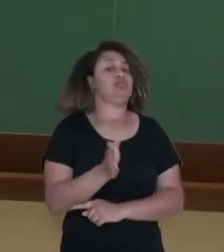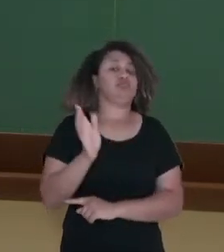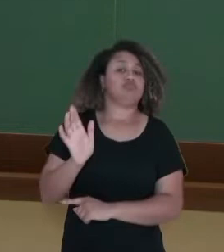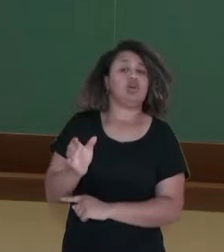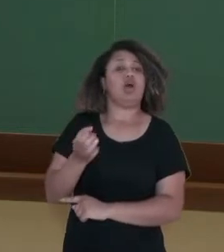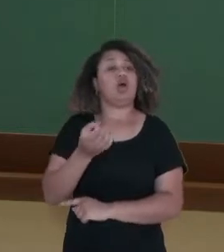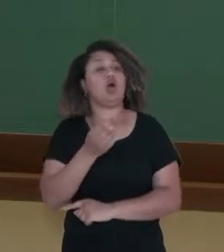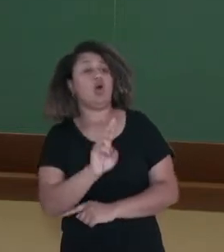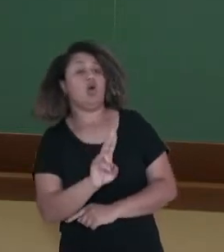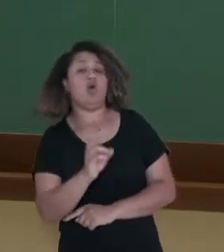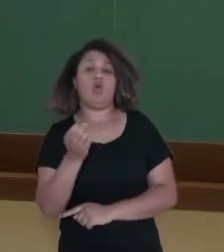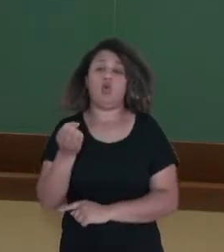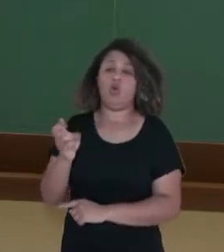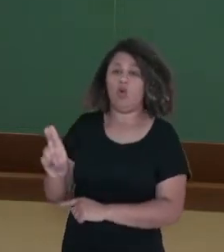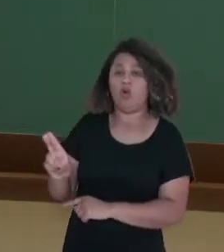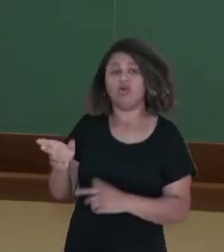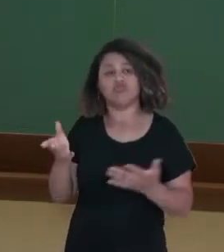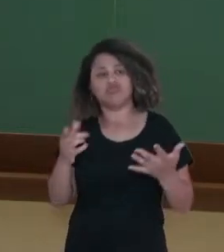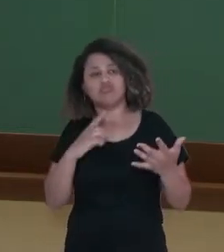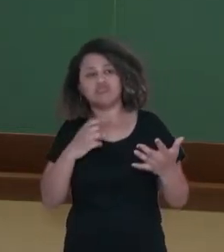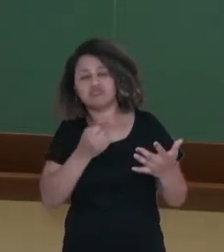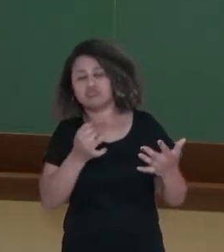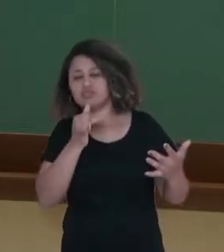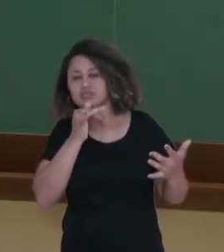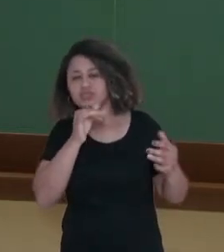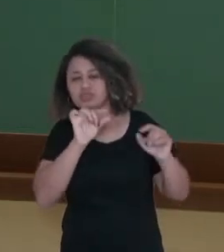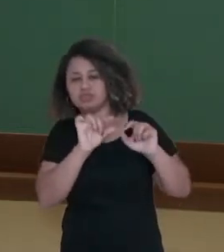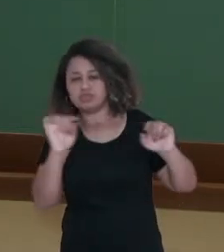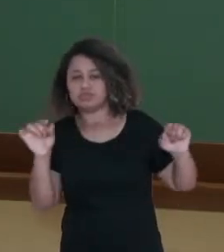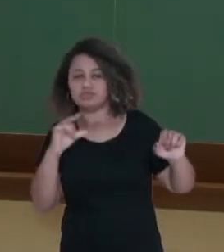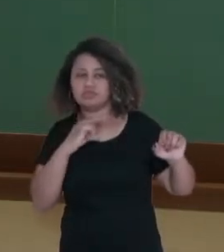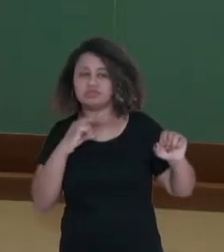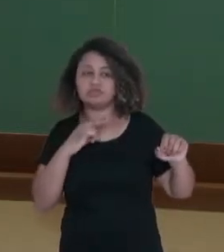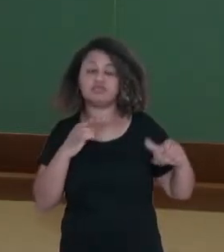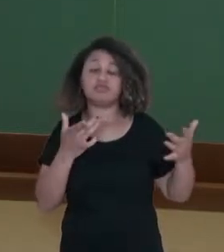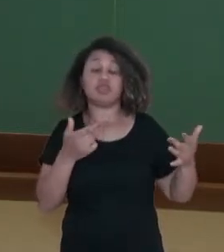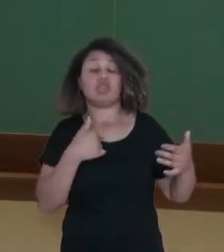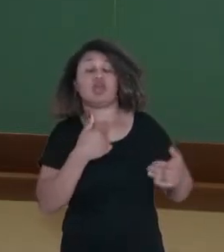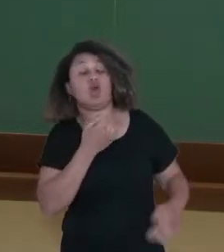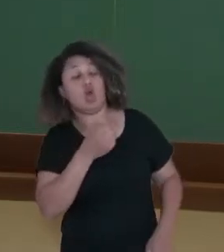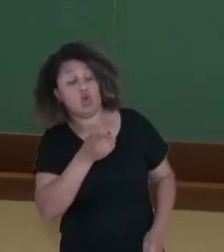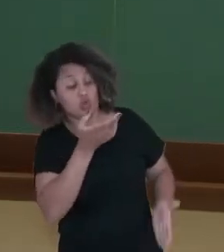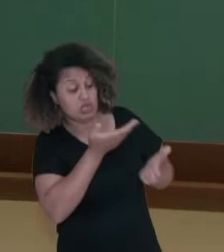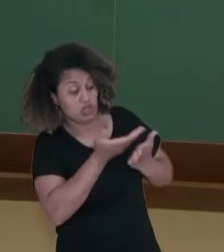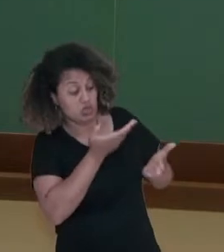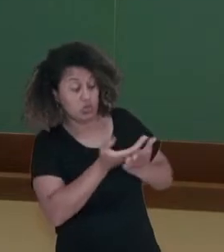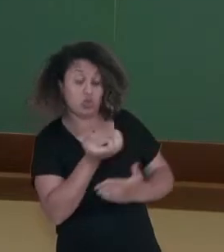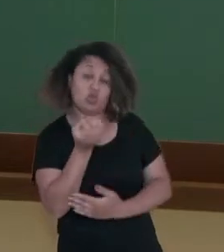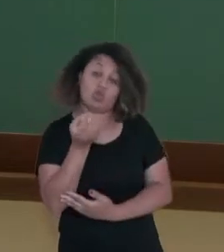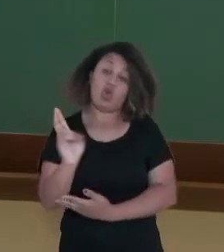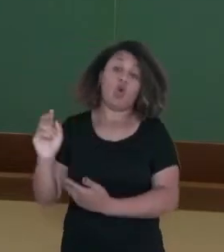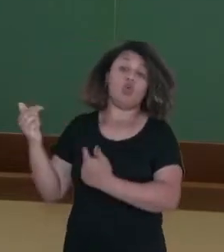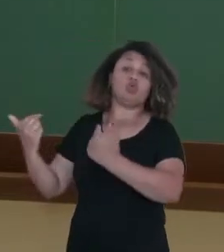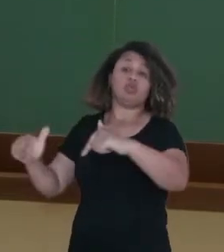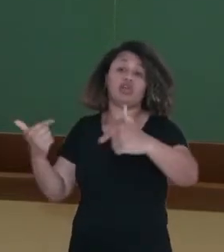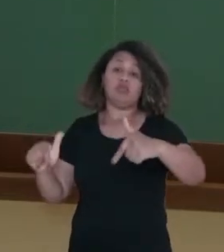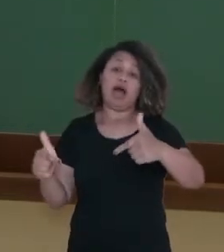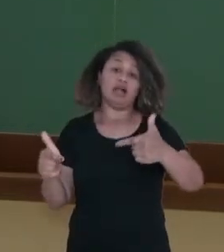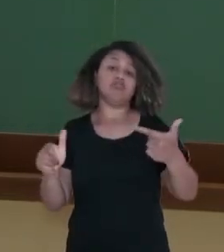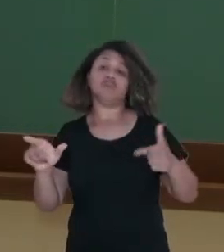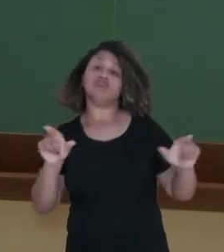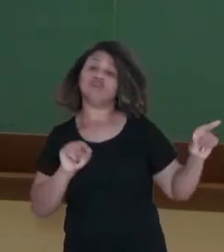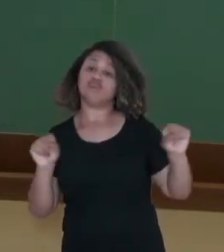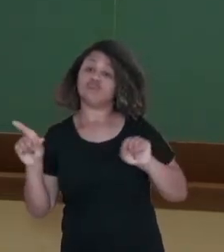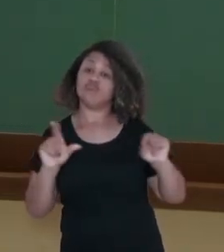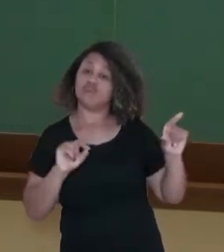ou, ora, quer. Olha um exemplo. Ou estuda ou trabalha. Alternativa.